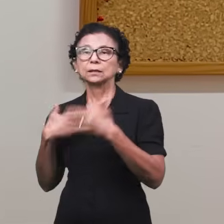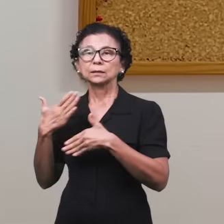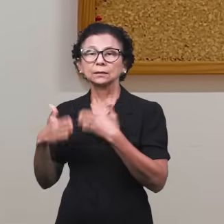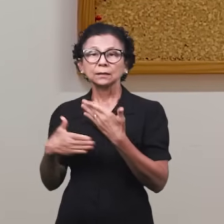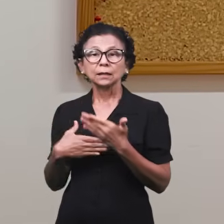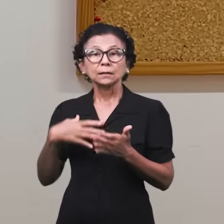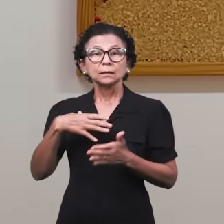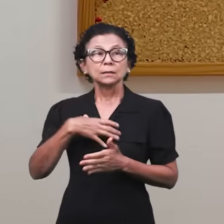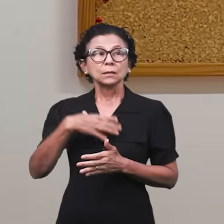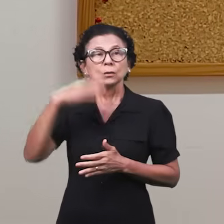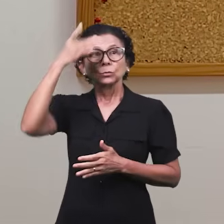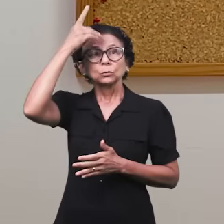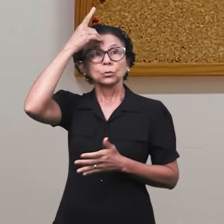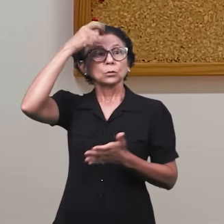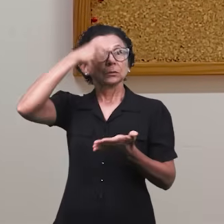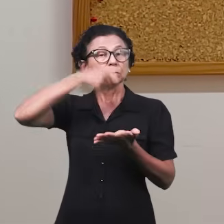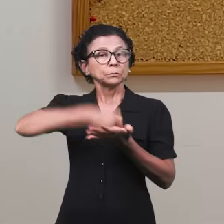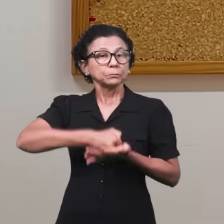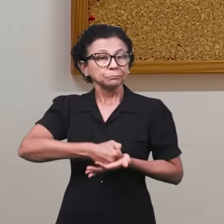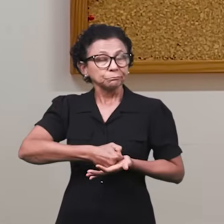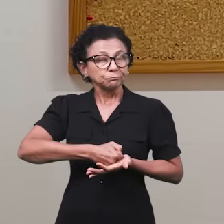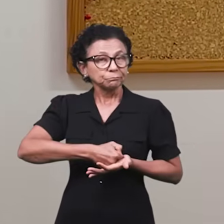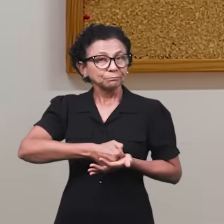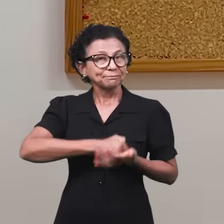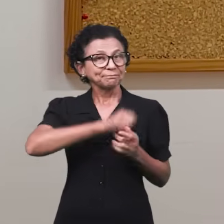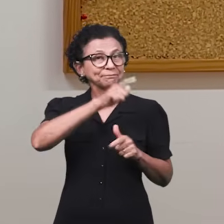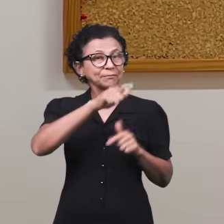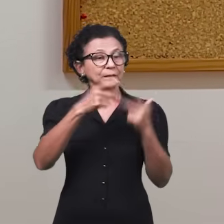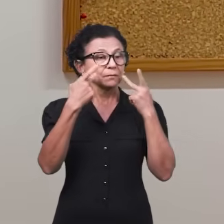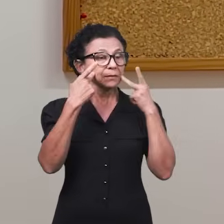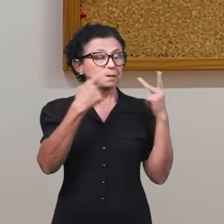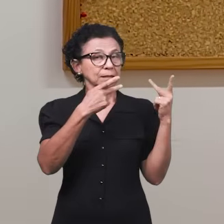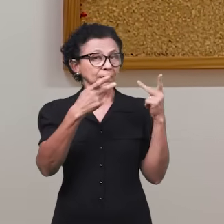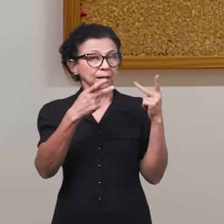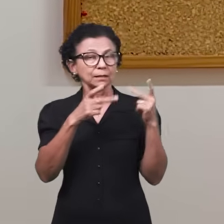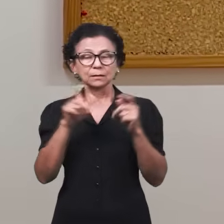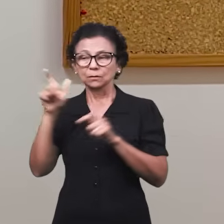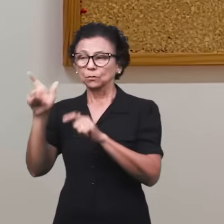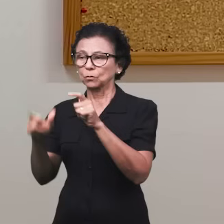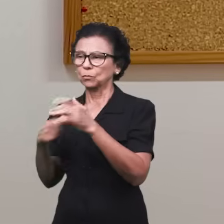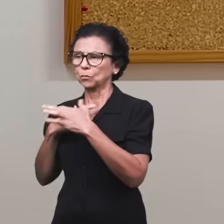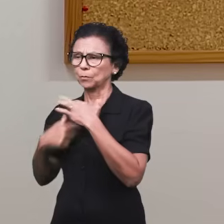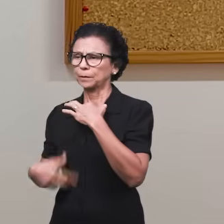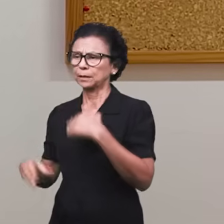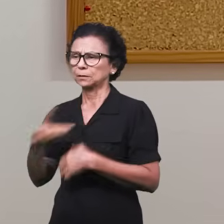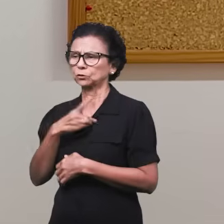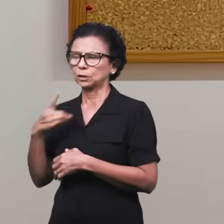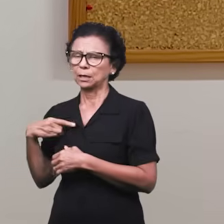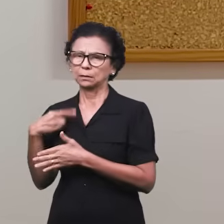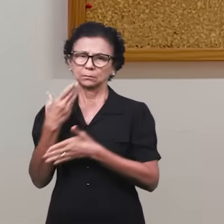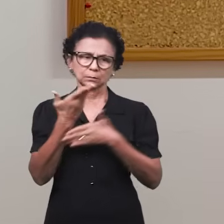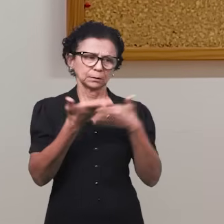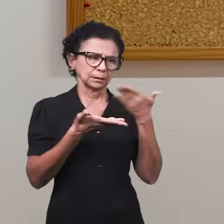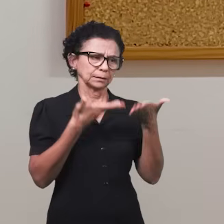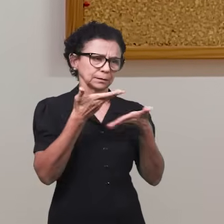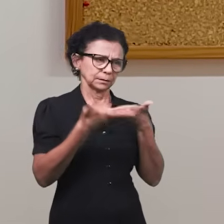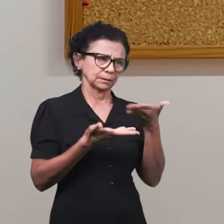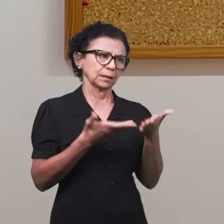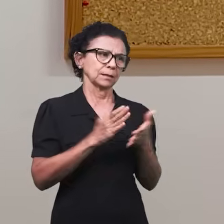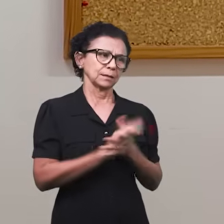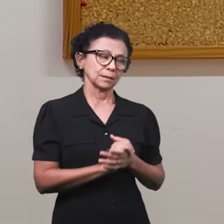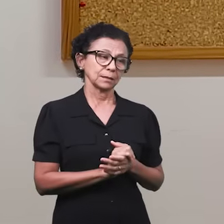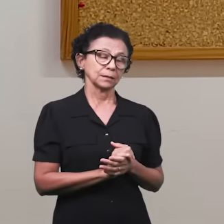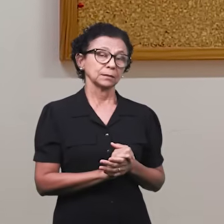dons espirituais. E esses visitantes foram atendidos pelos nossos obreiros e diáconos, mas também tiveram assistência dos